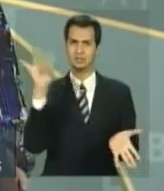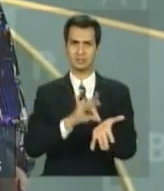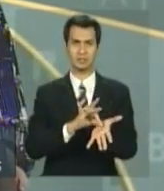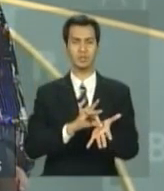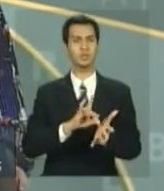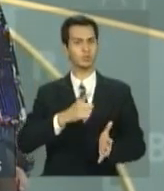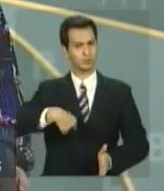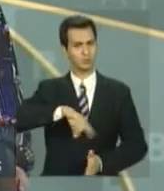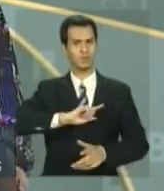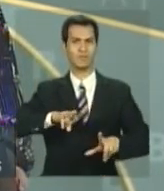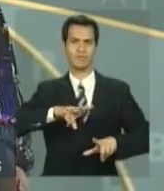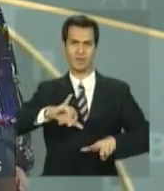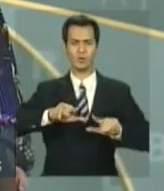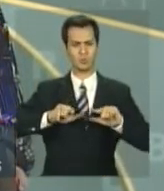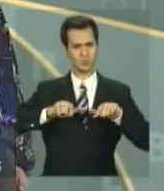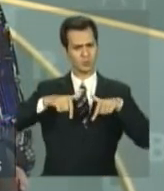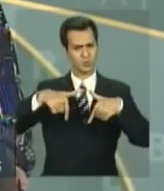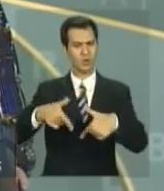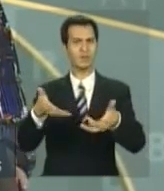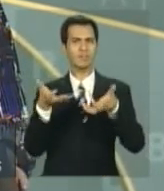a violência e a discriminação